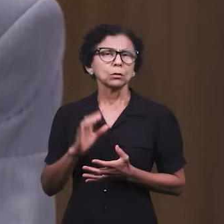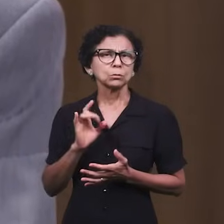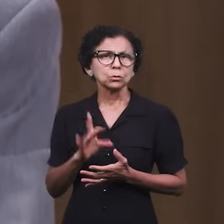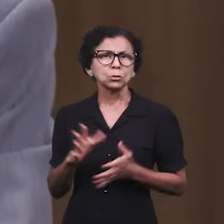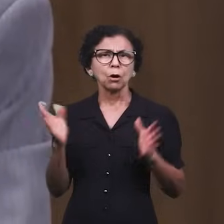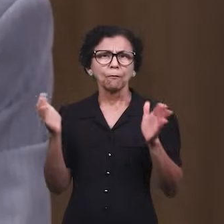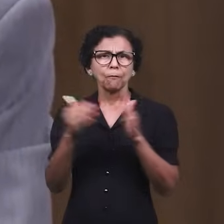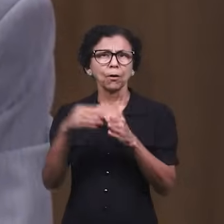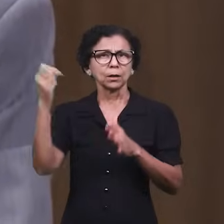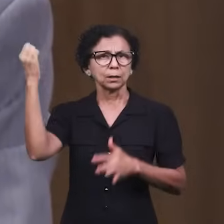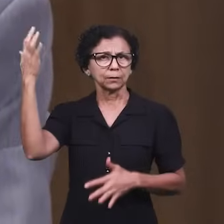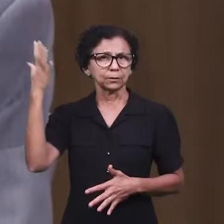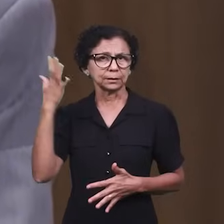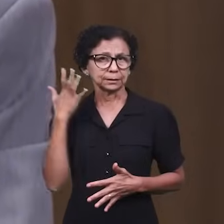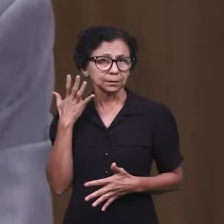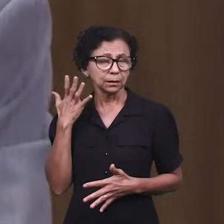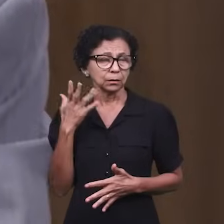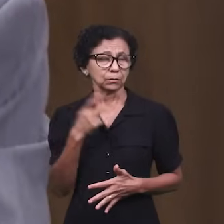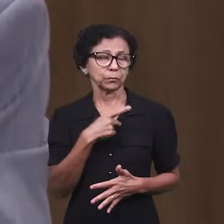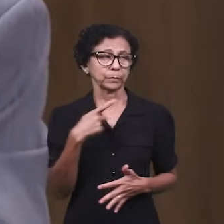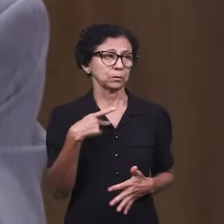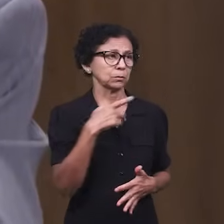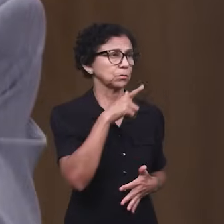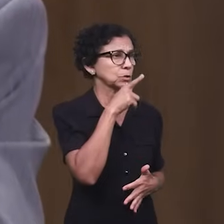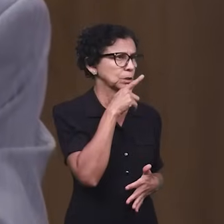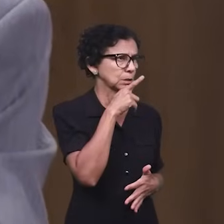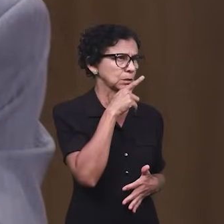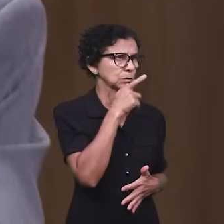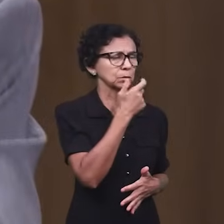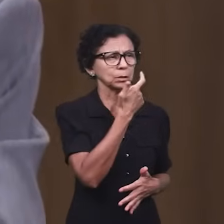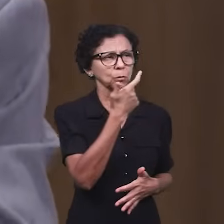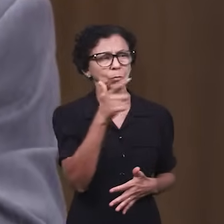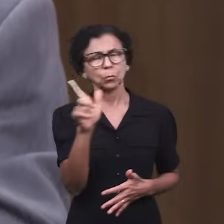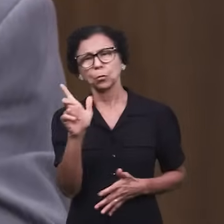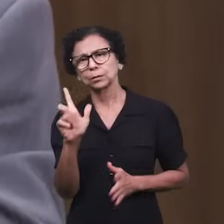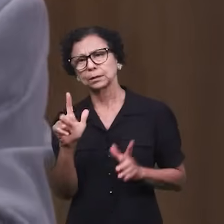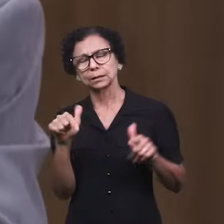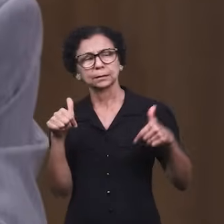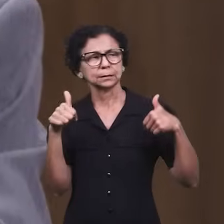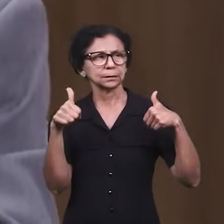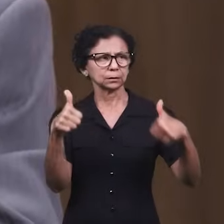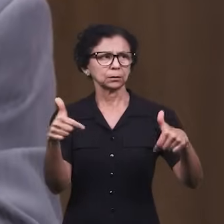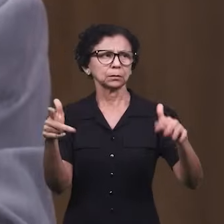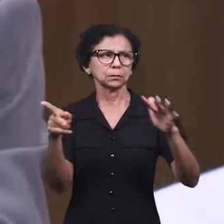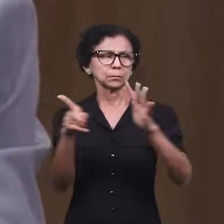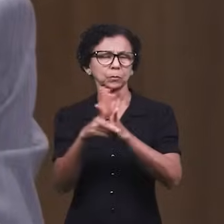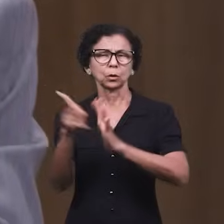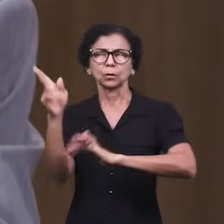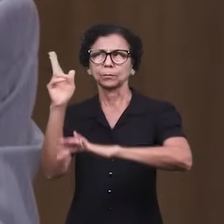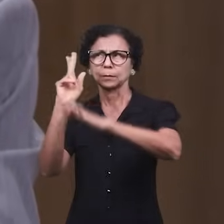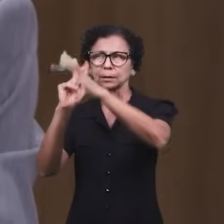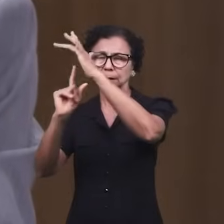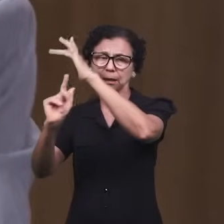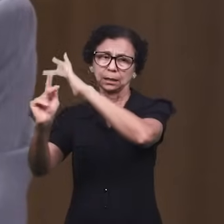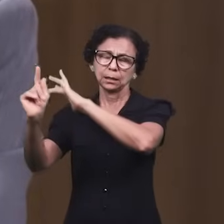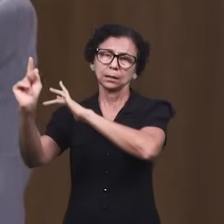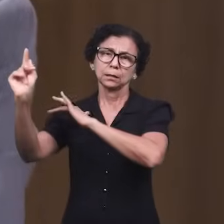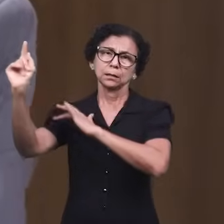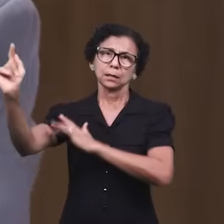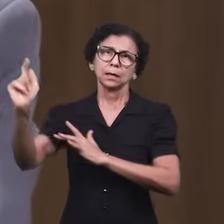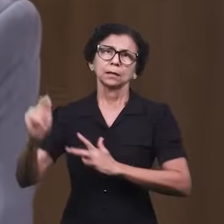à revelação, pastor Gilson, ou a gente pode ter outras ações que vêm da eternidade